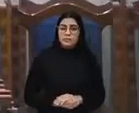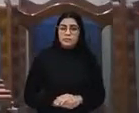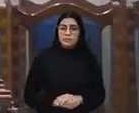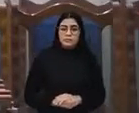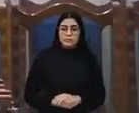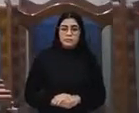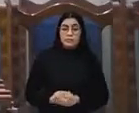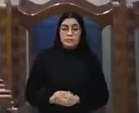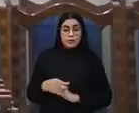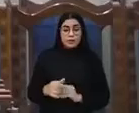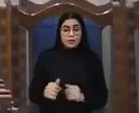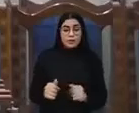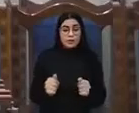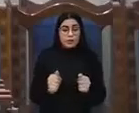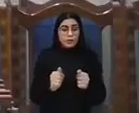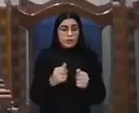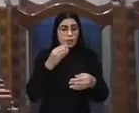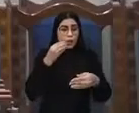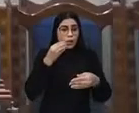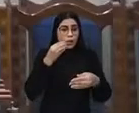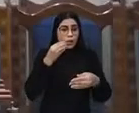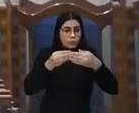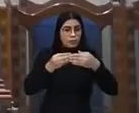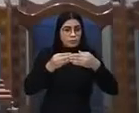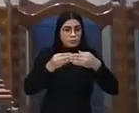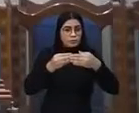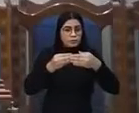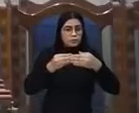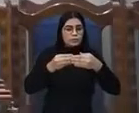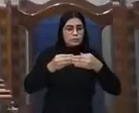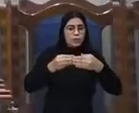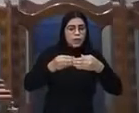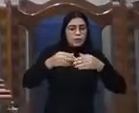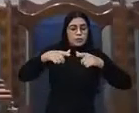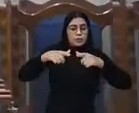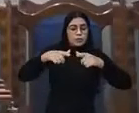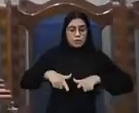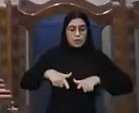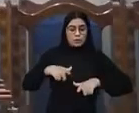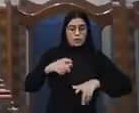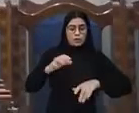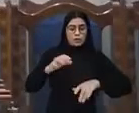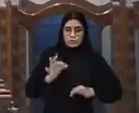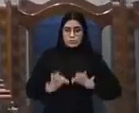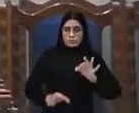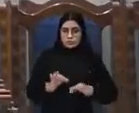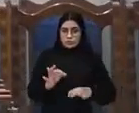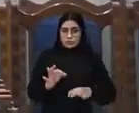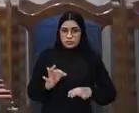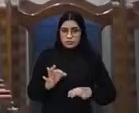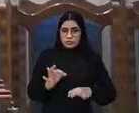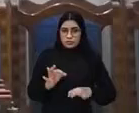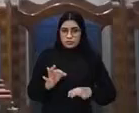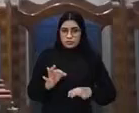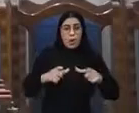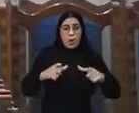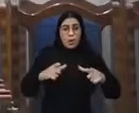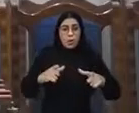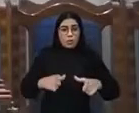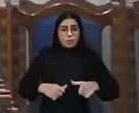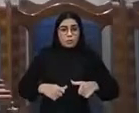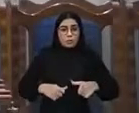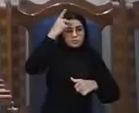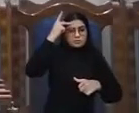Supremo Tribunal da cidade, tinha aquela grande praça onde os oradores apresentavam as suas teses. E